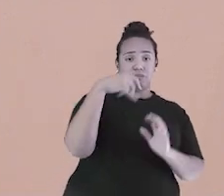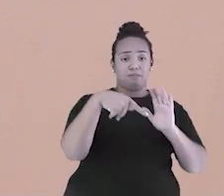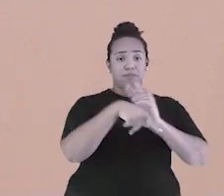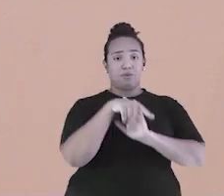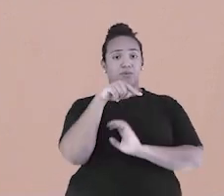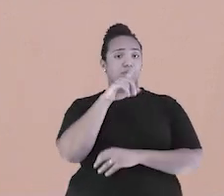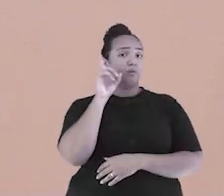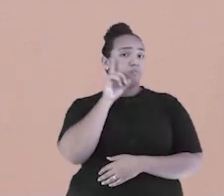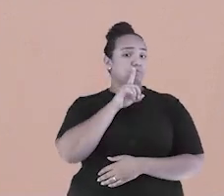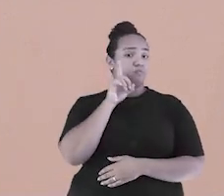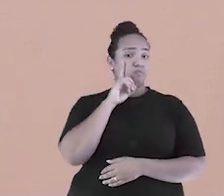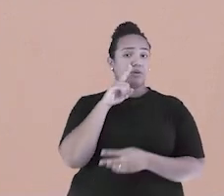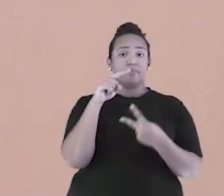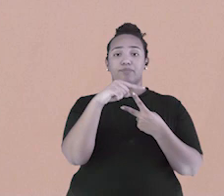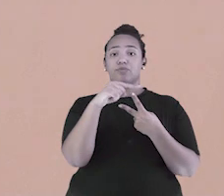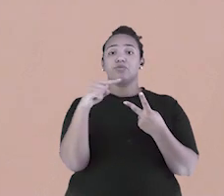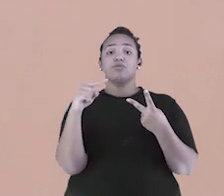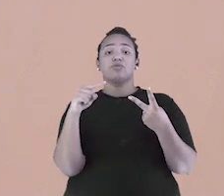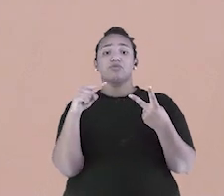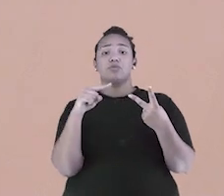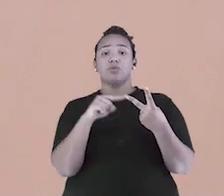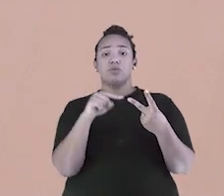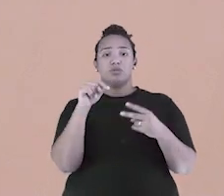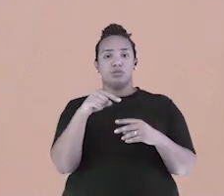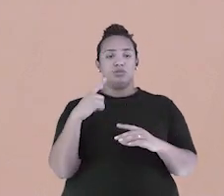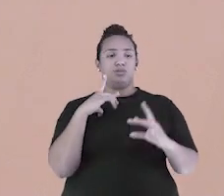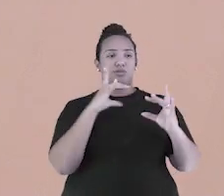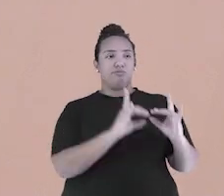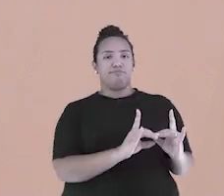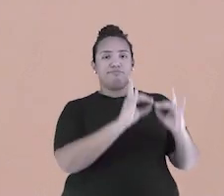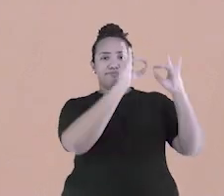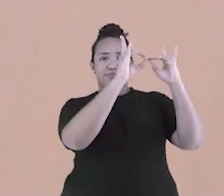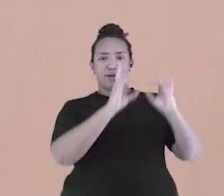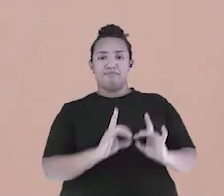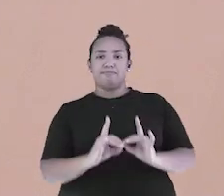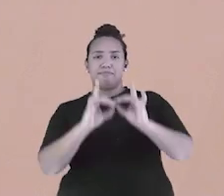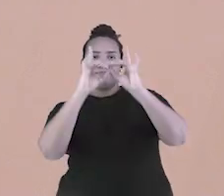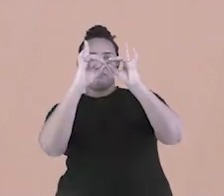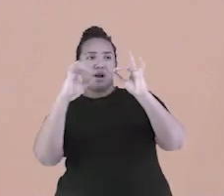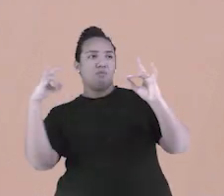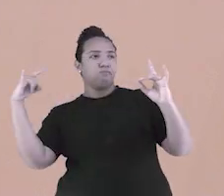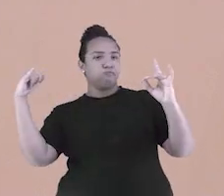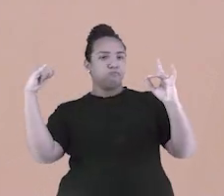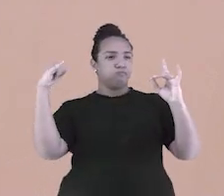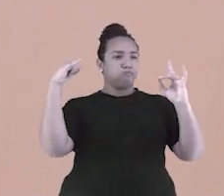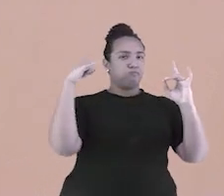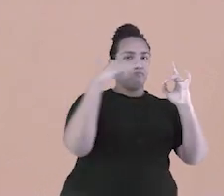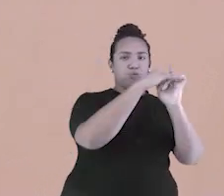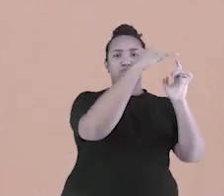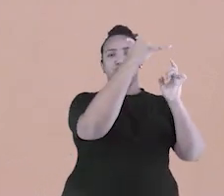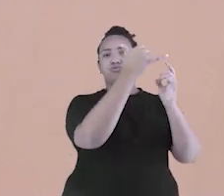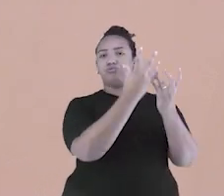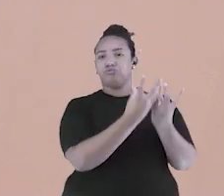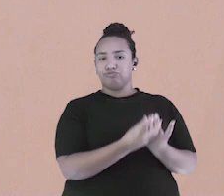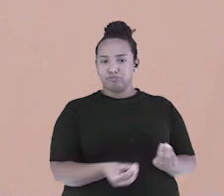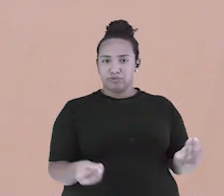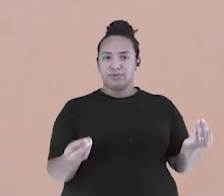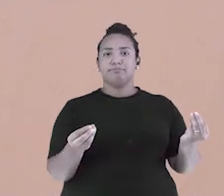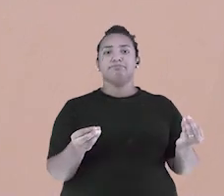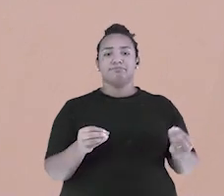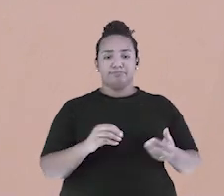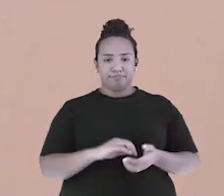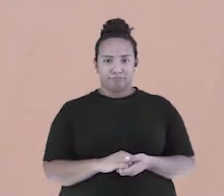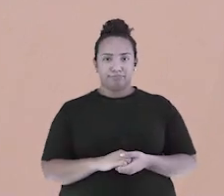Unidos, onde 2 deles foram lançados contra as Torres Gêmeas de Manhattan, Nova York. Um deles chocou-se com